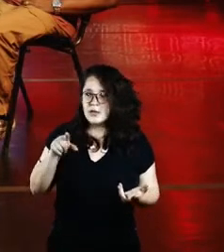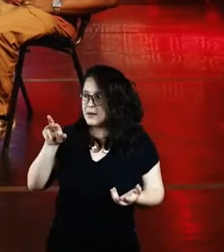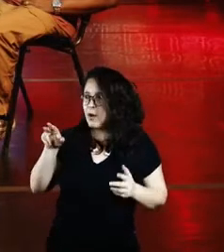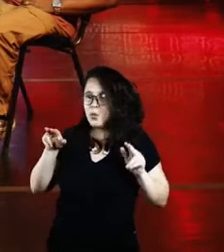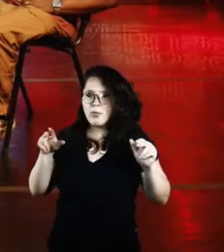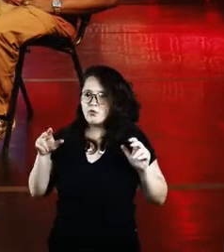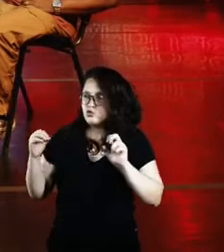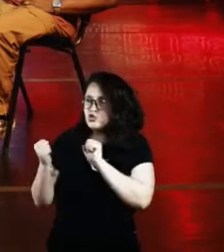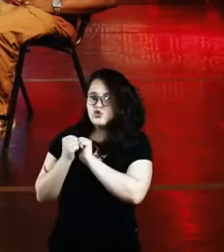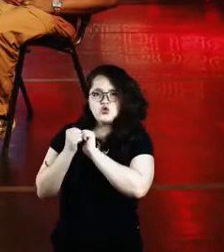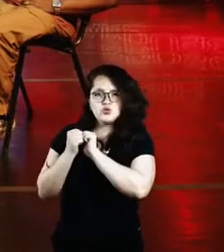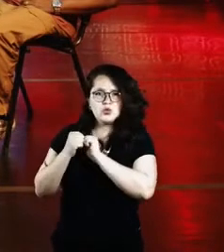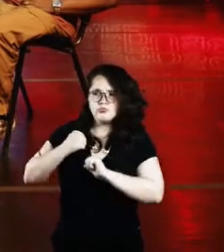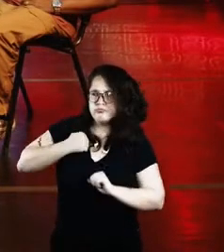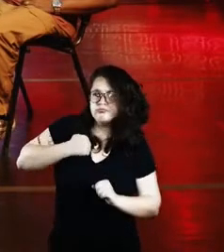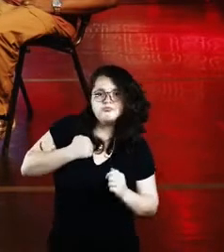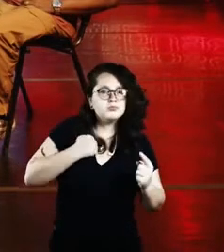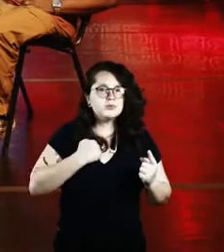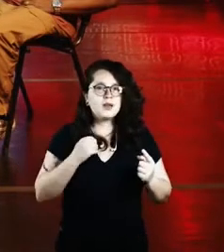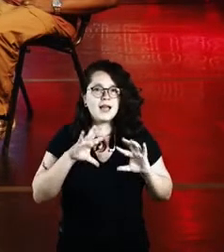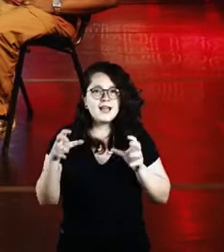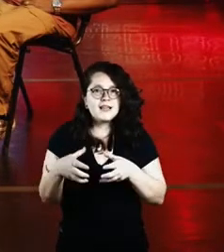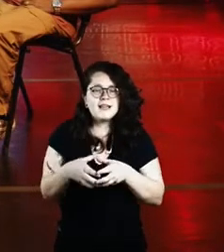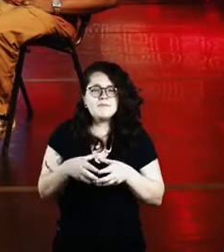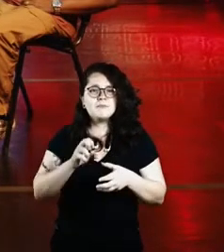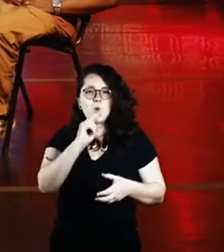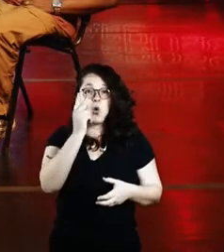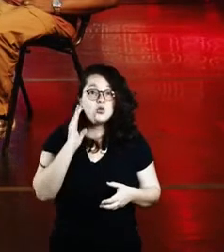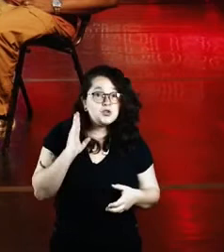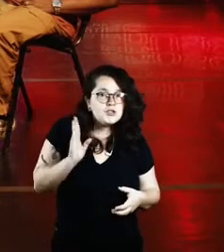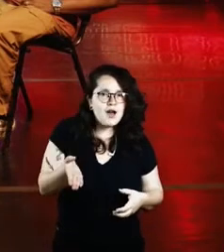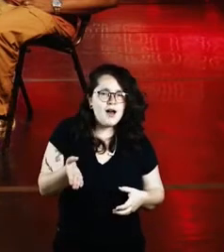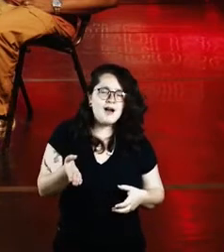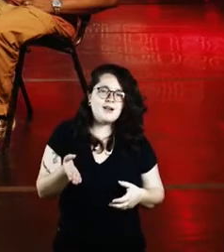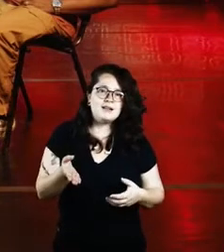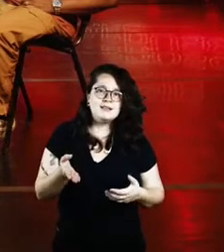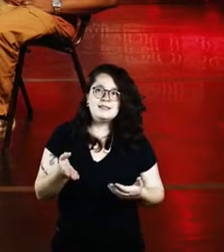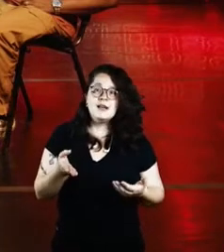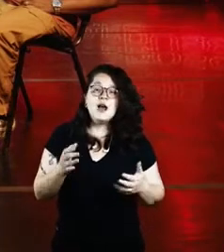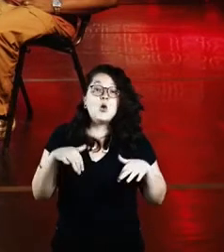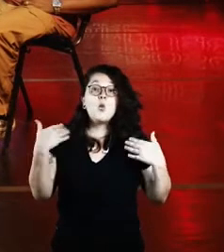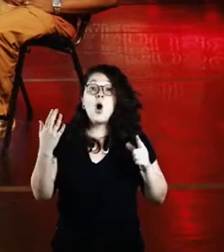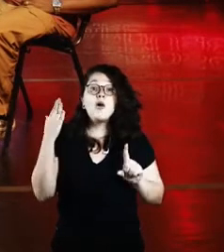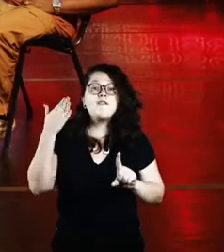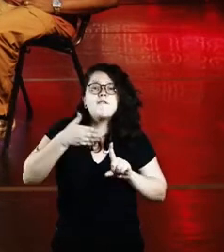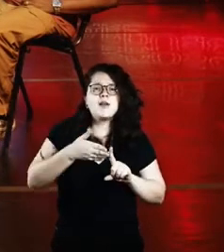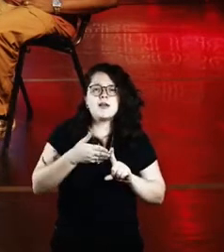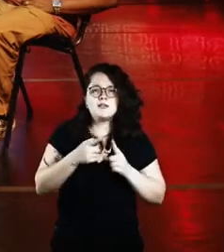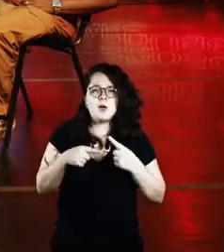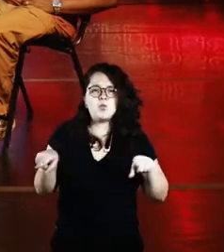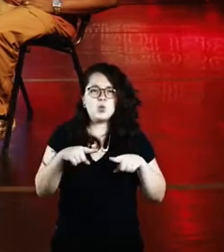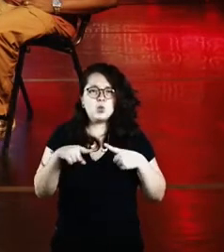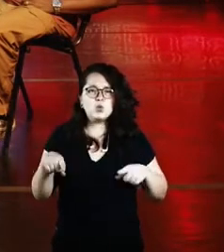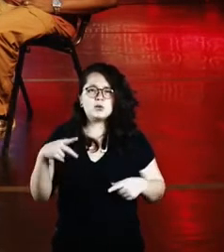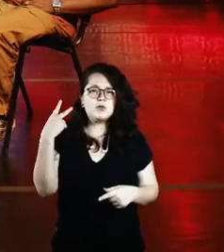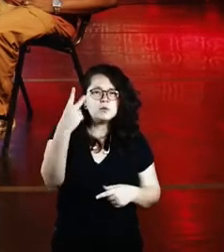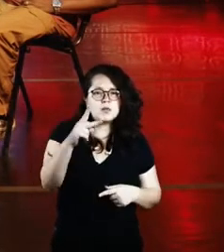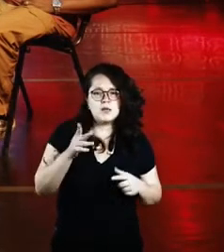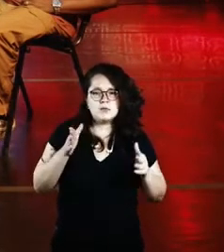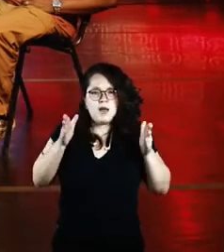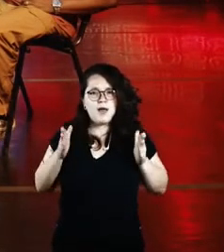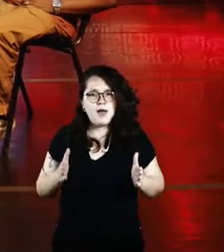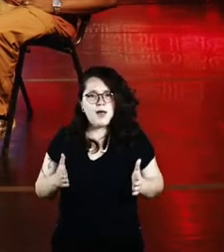fazer uma equipe? Ou já tinha, por exemplo, qual que era a referência musical da época de vocês? Como é que